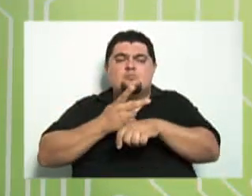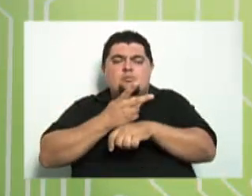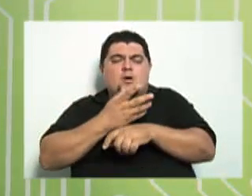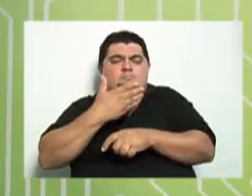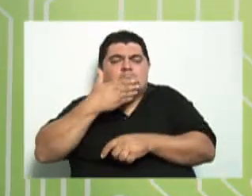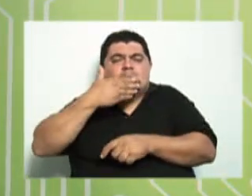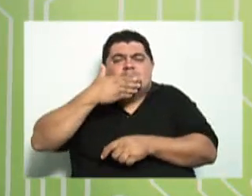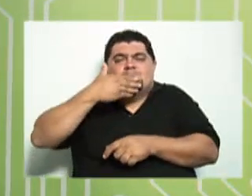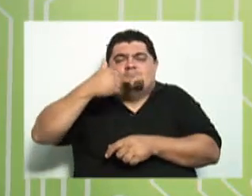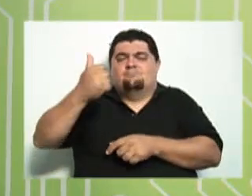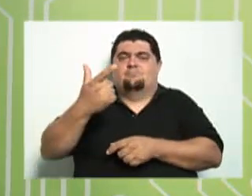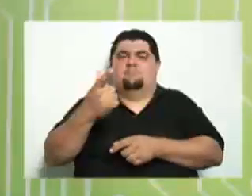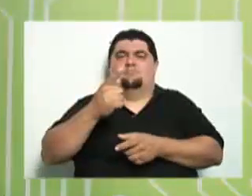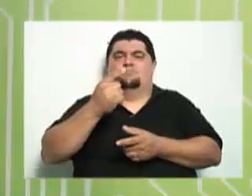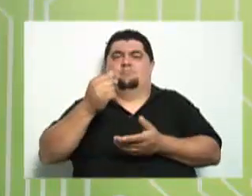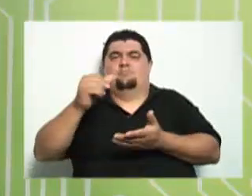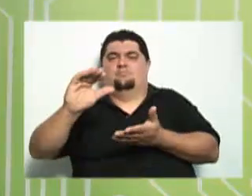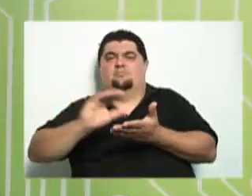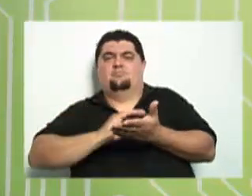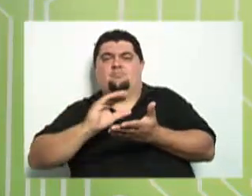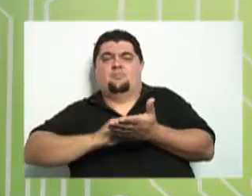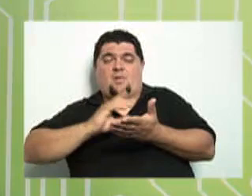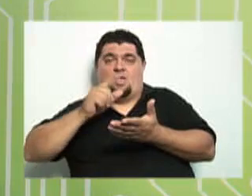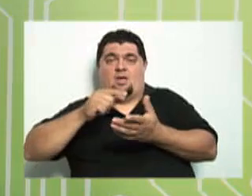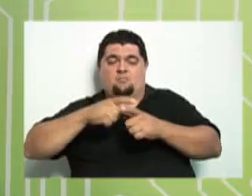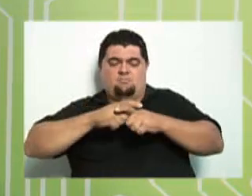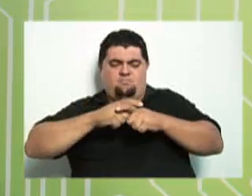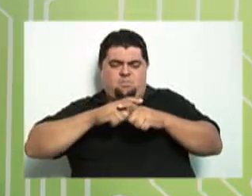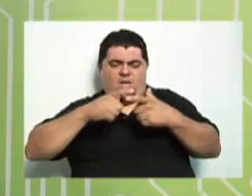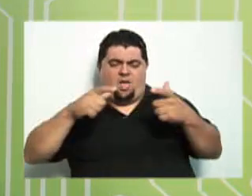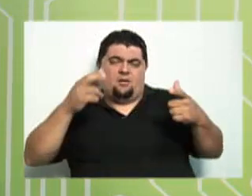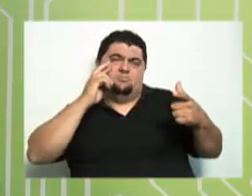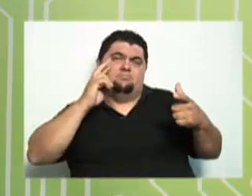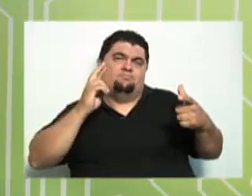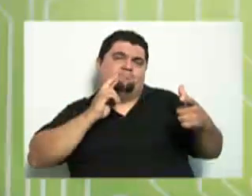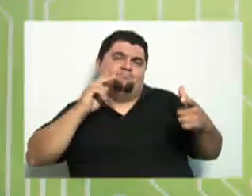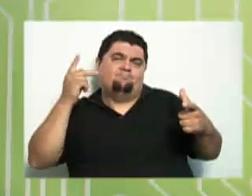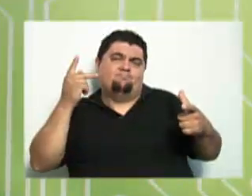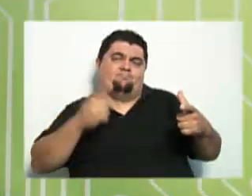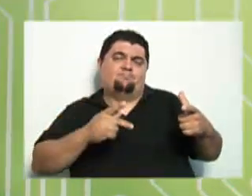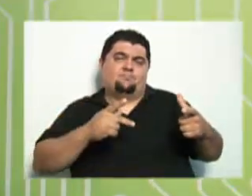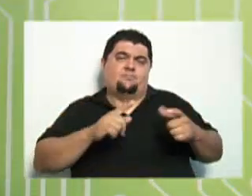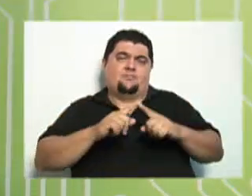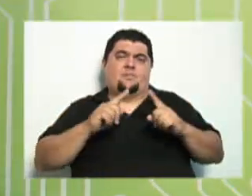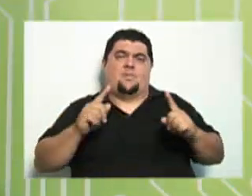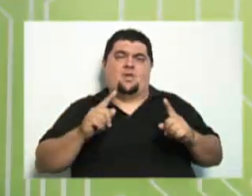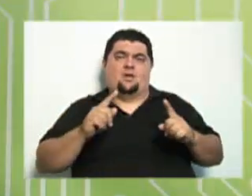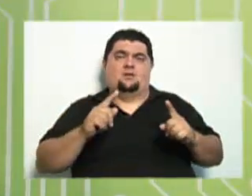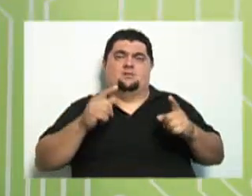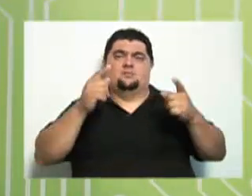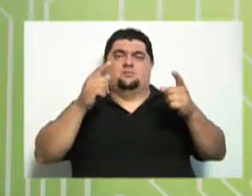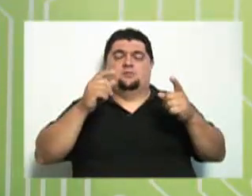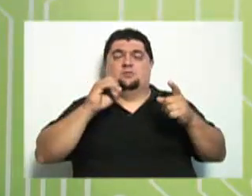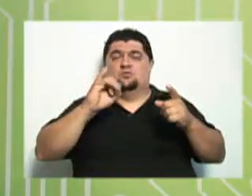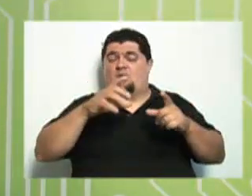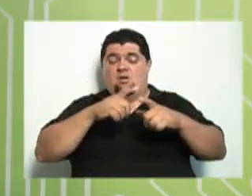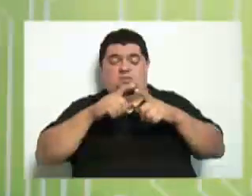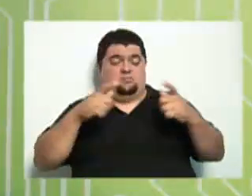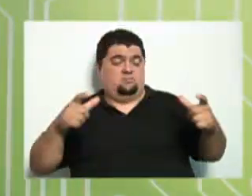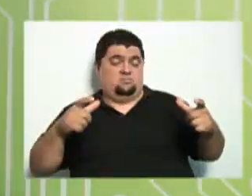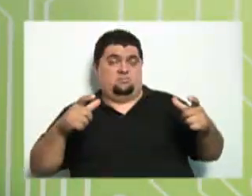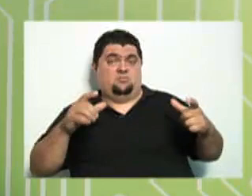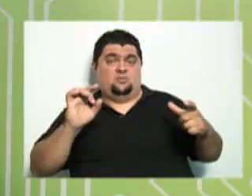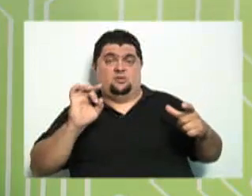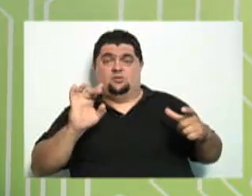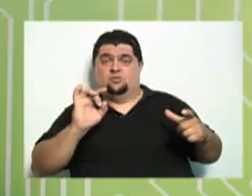de Rondônia, é buscar o crescimento econômico em Rondônia. Agora, quando a gente fala somente de crescimento, a gente está